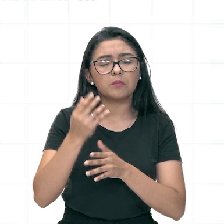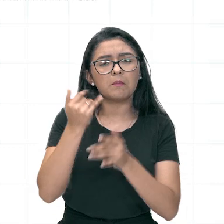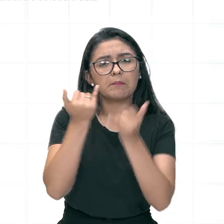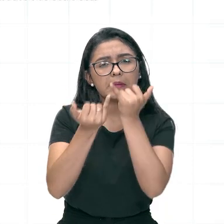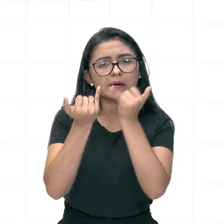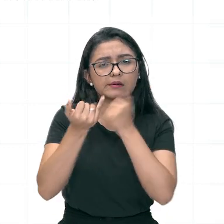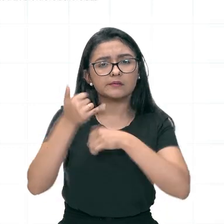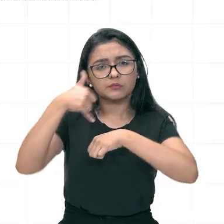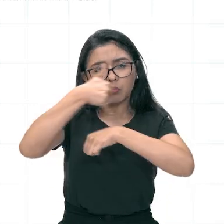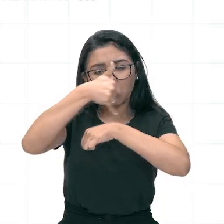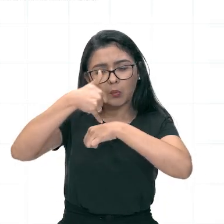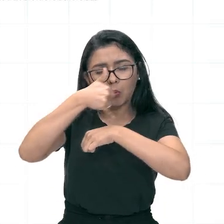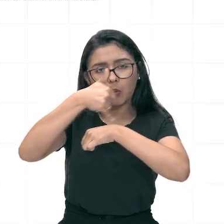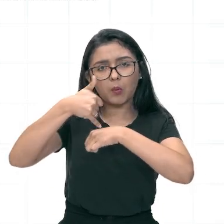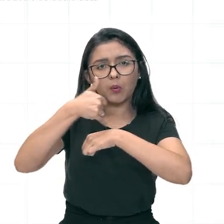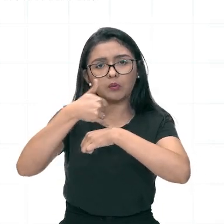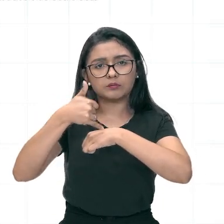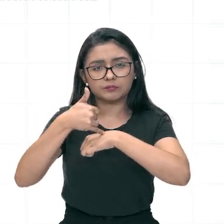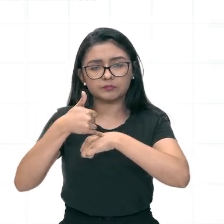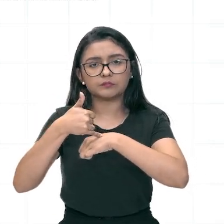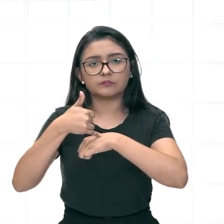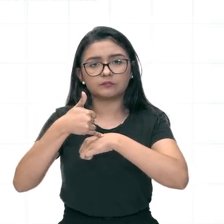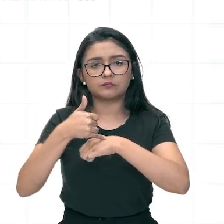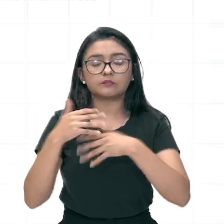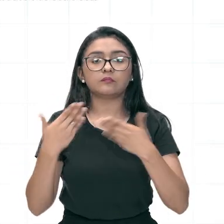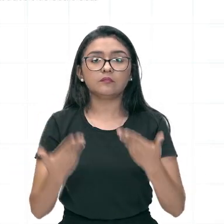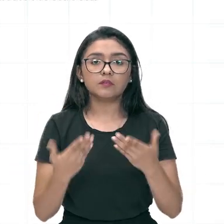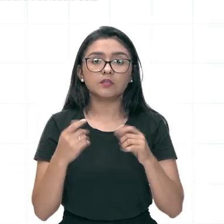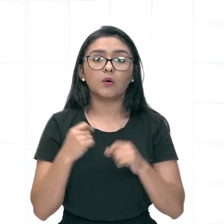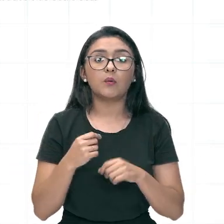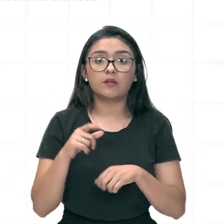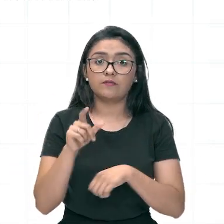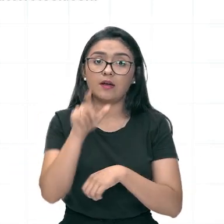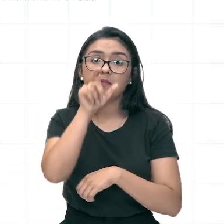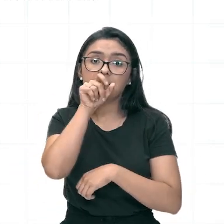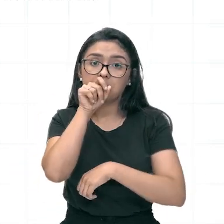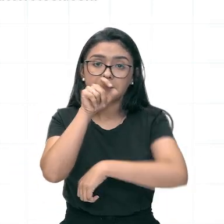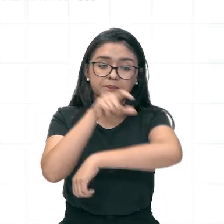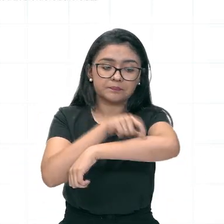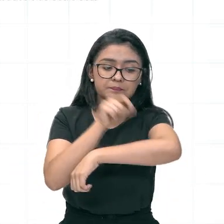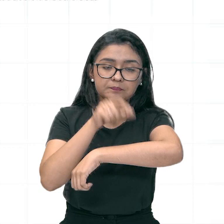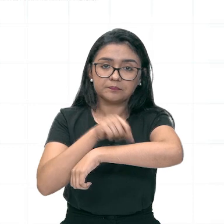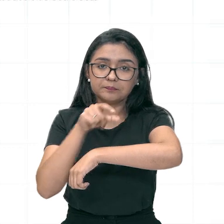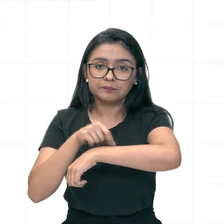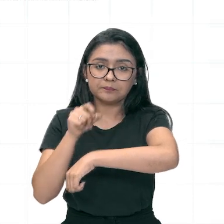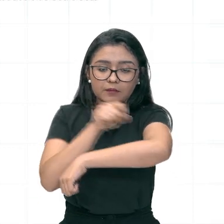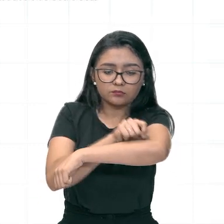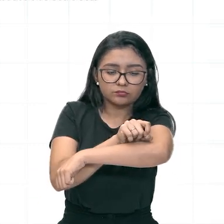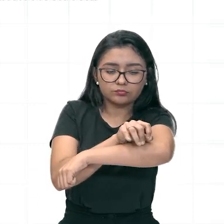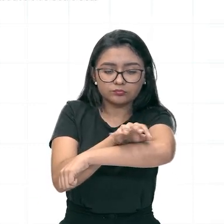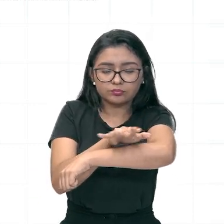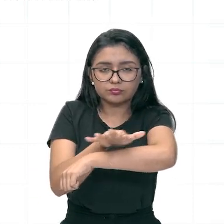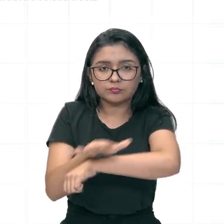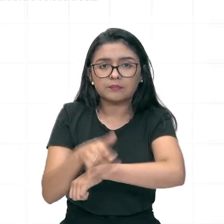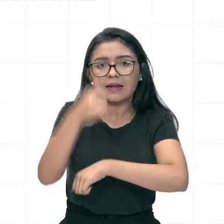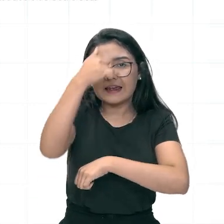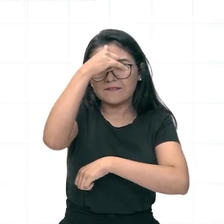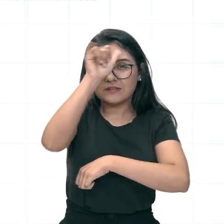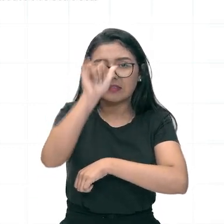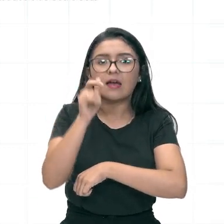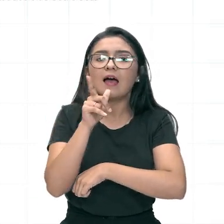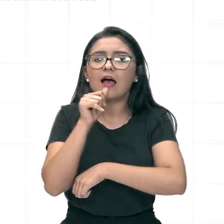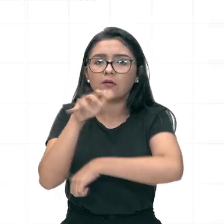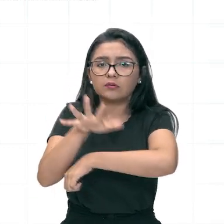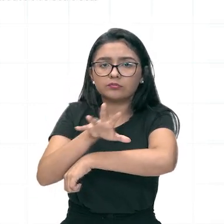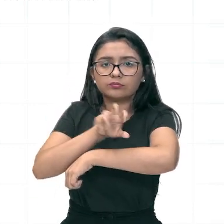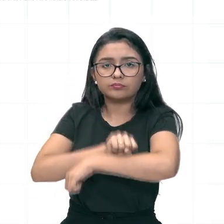sebo, e ele vai retirar esse óleo com o bico e vai passar nas suas penas, justamente para deixar as suas penas impermeáveis,